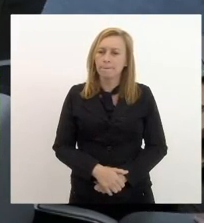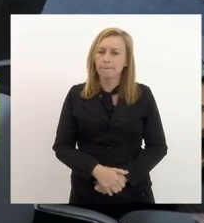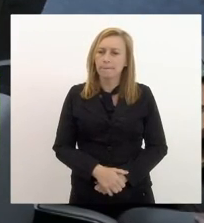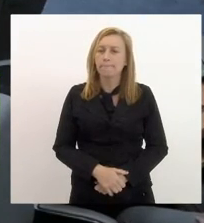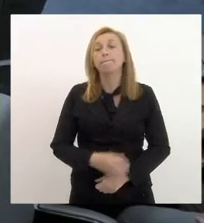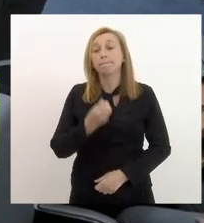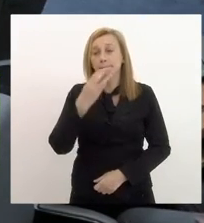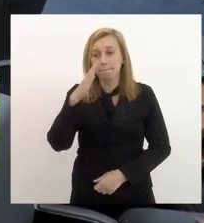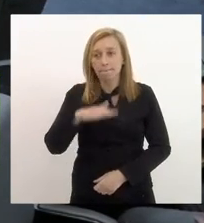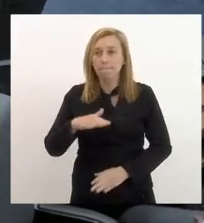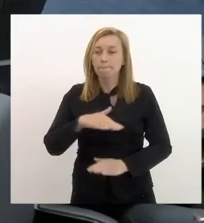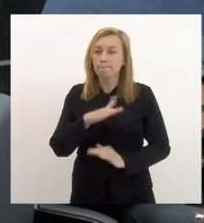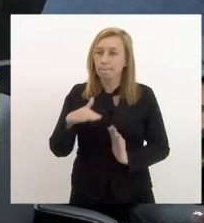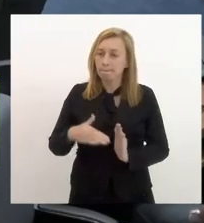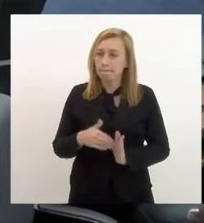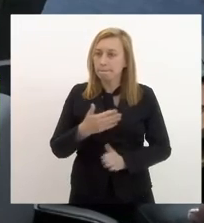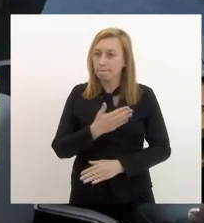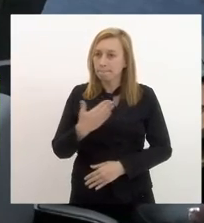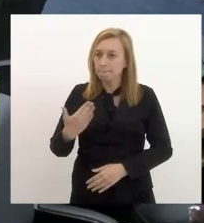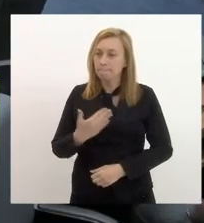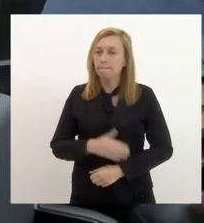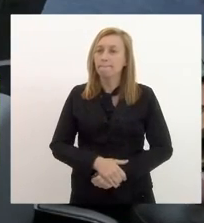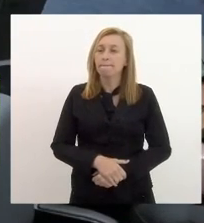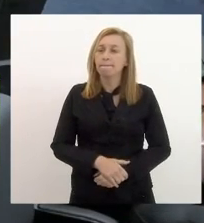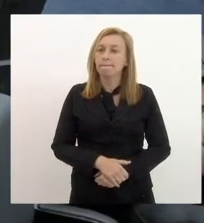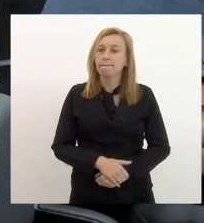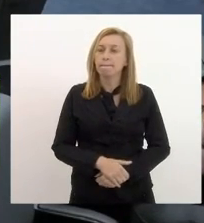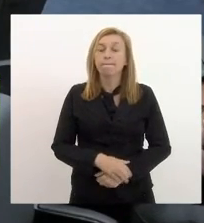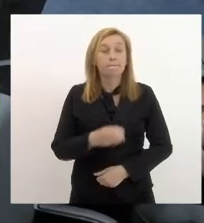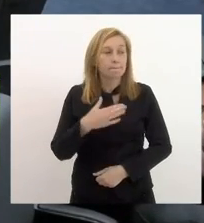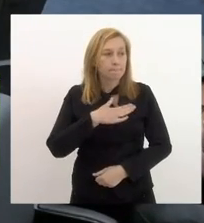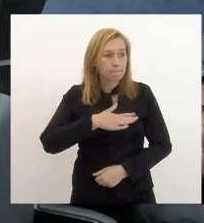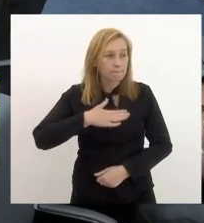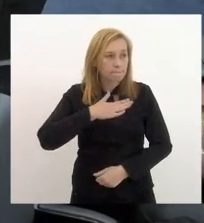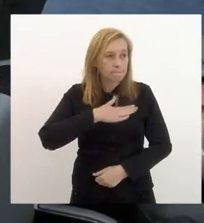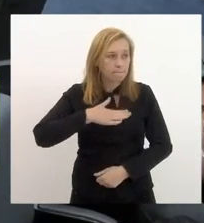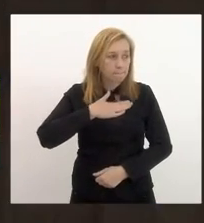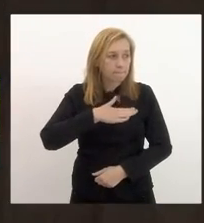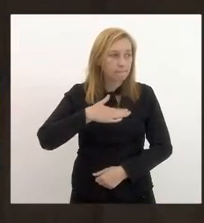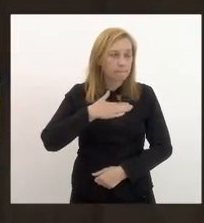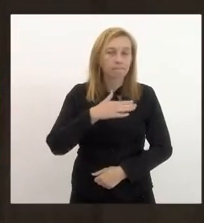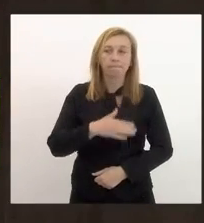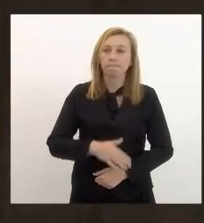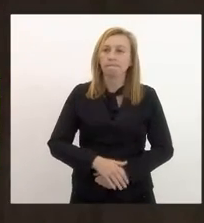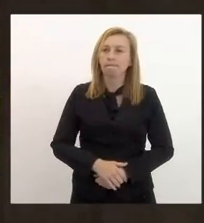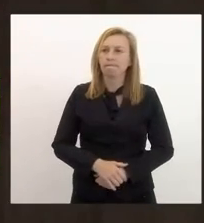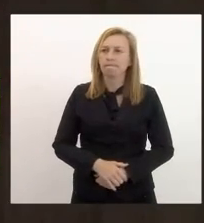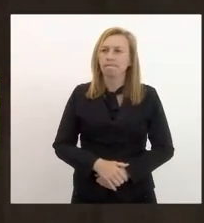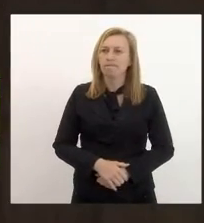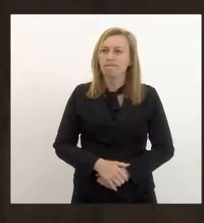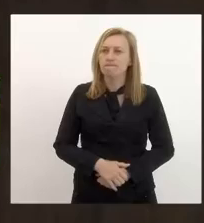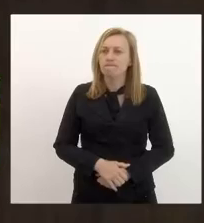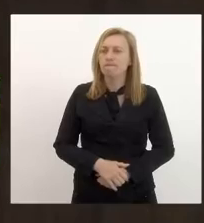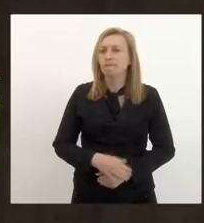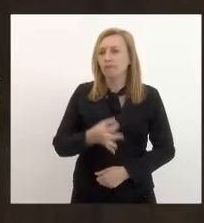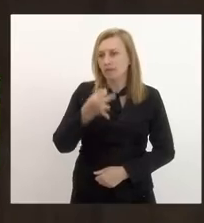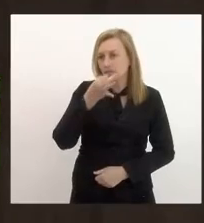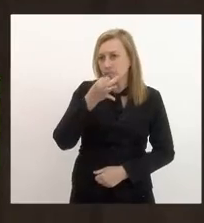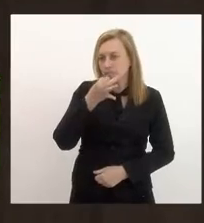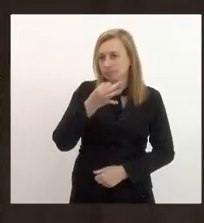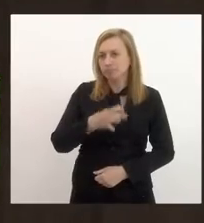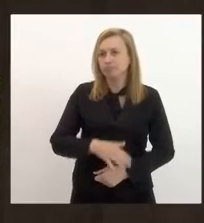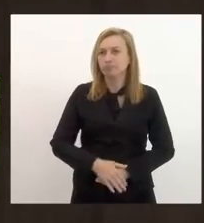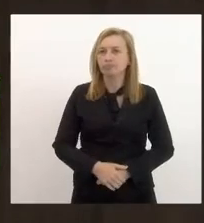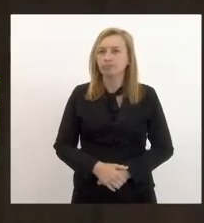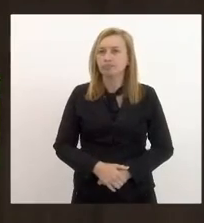Oi boa tarde a todos e todas é só gostaria de fazer uma uma sugestão